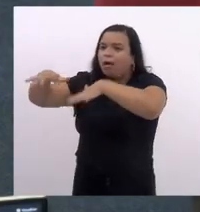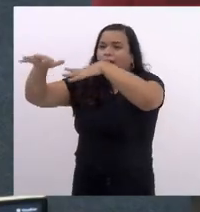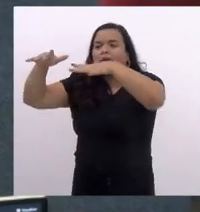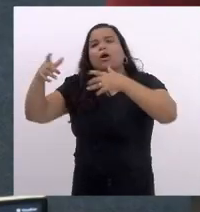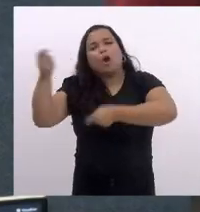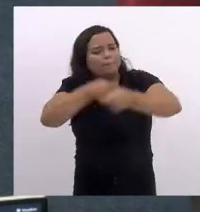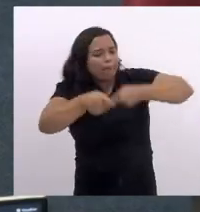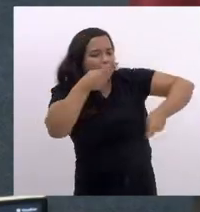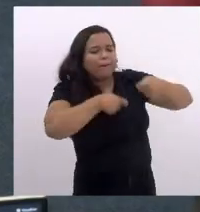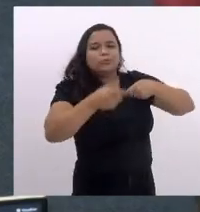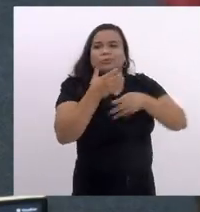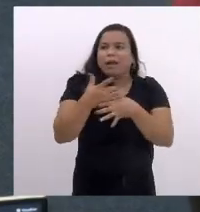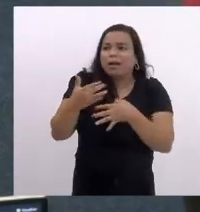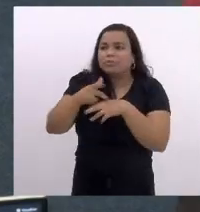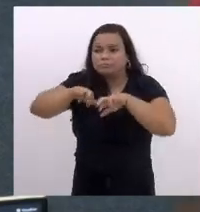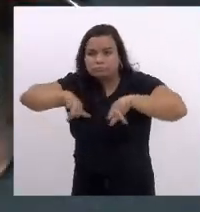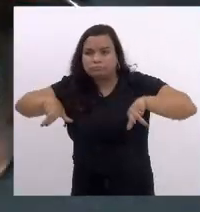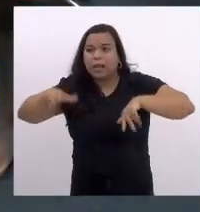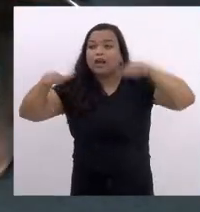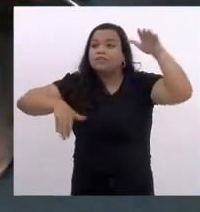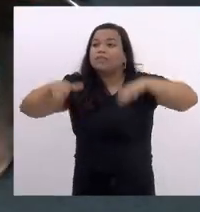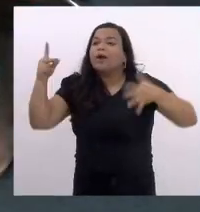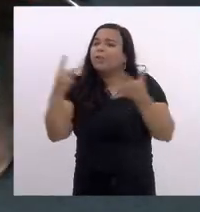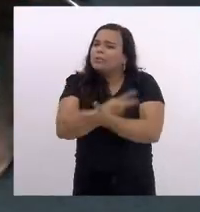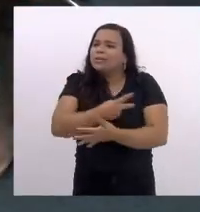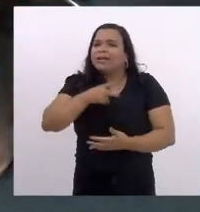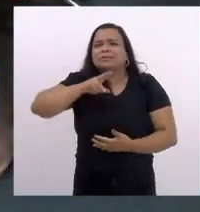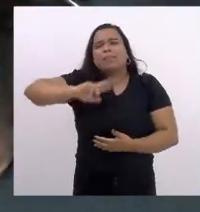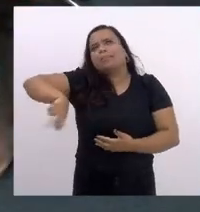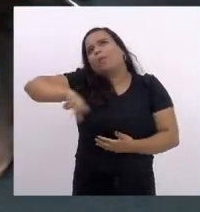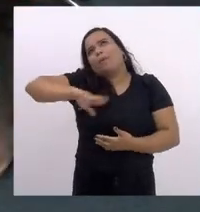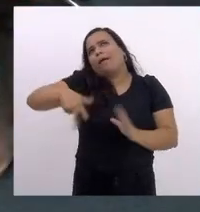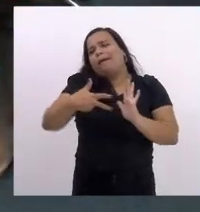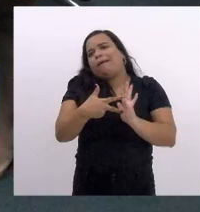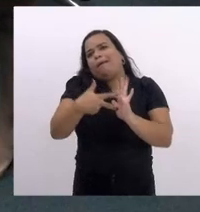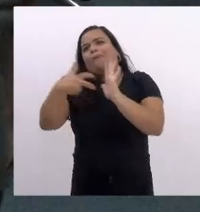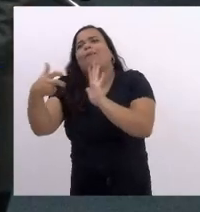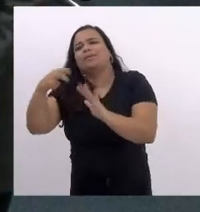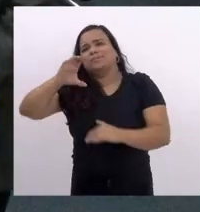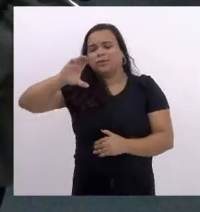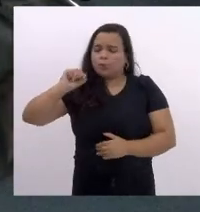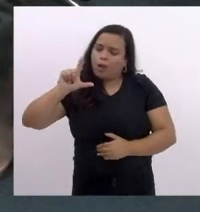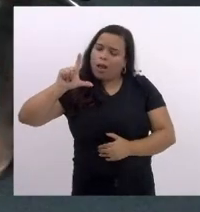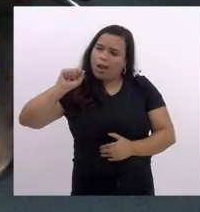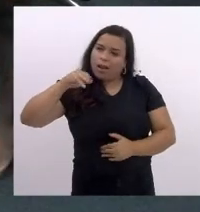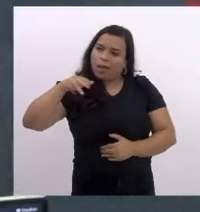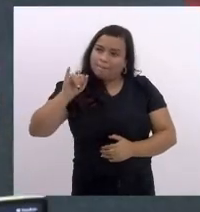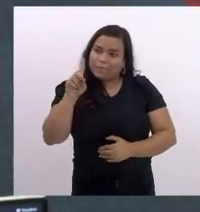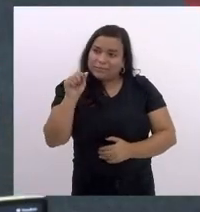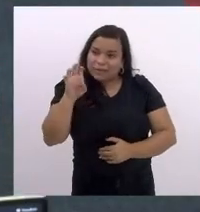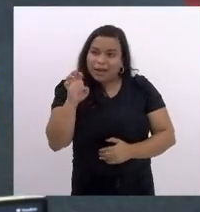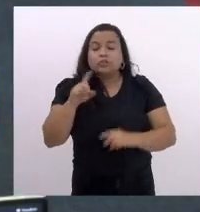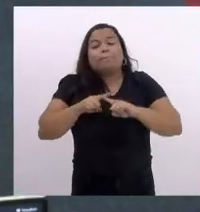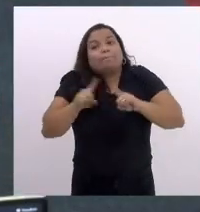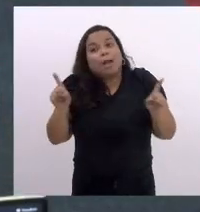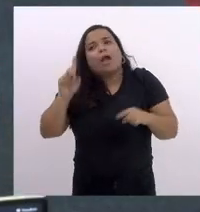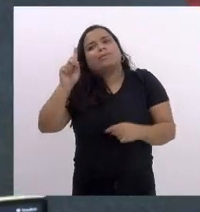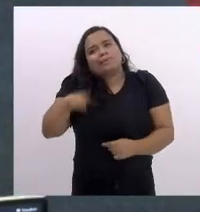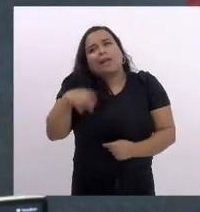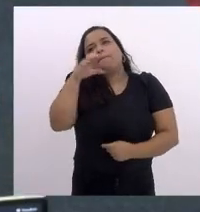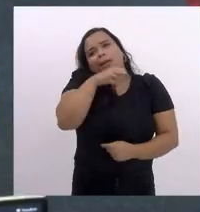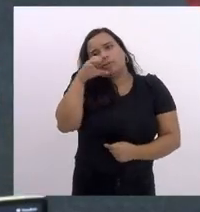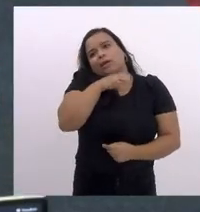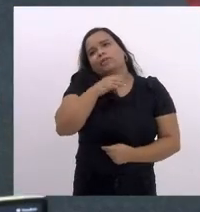muitas vezes não chega a ser reconhecido tecnicamente como uma calamidade, mas é uma situação de emergência.